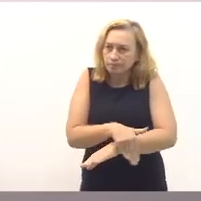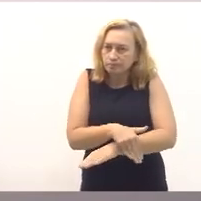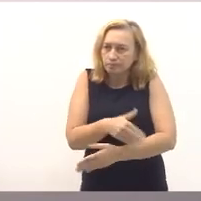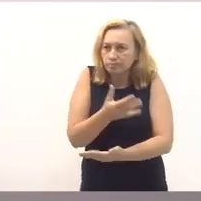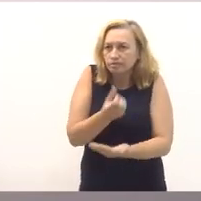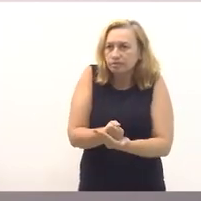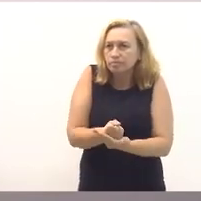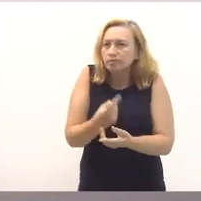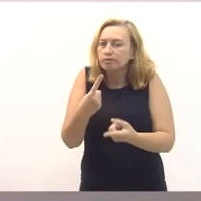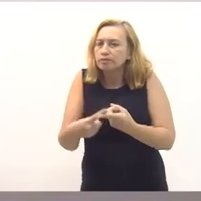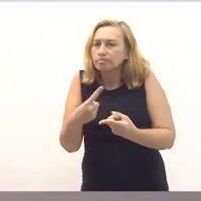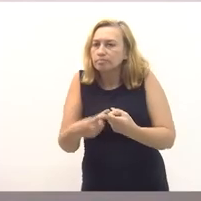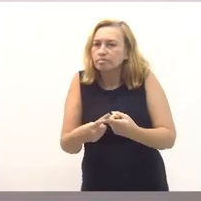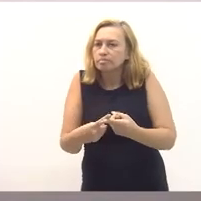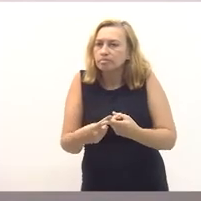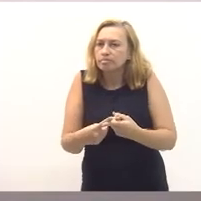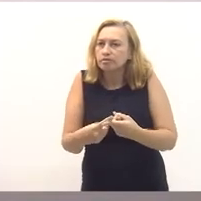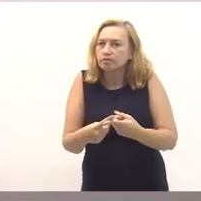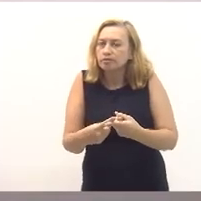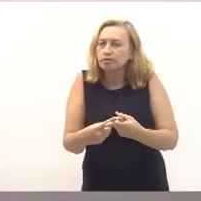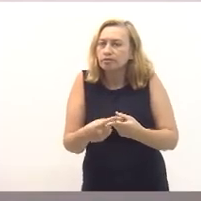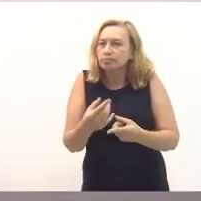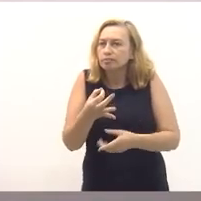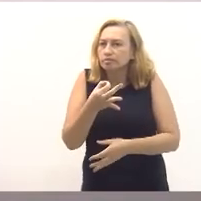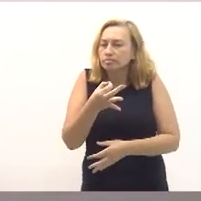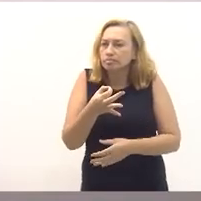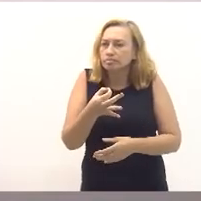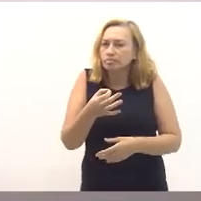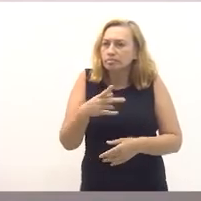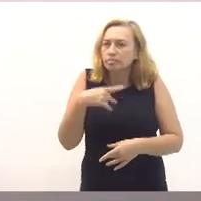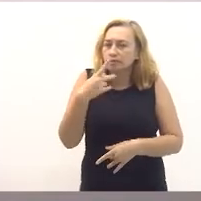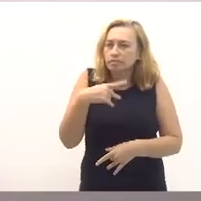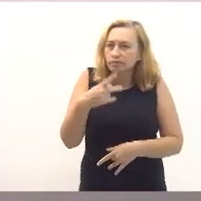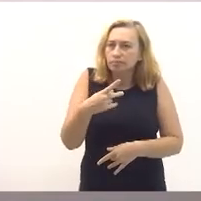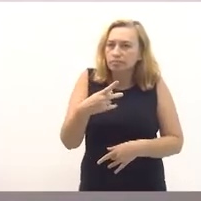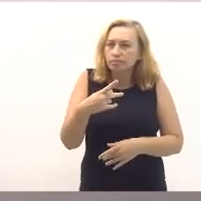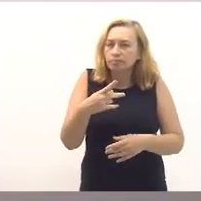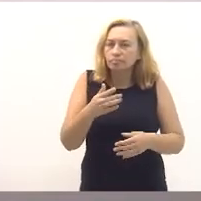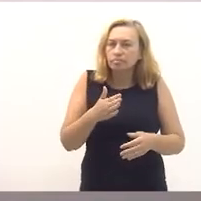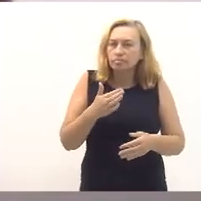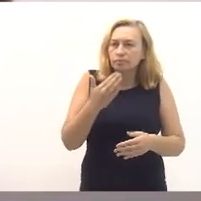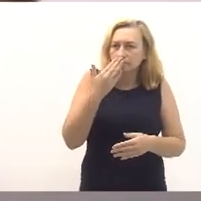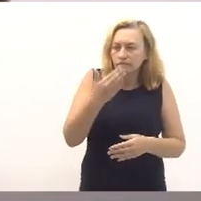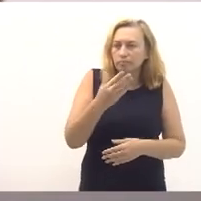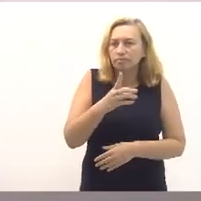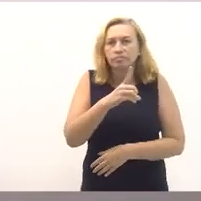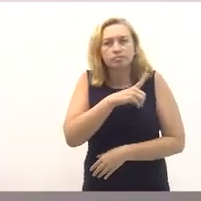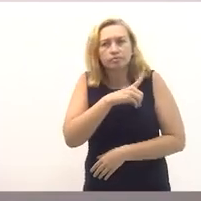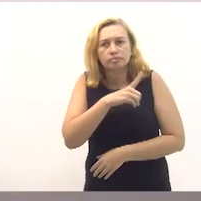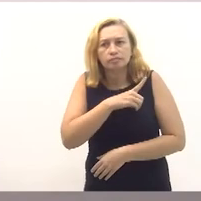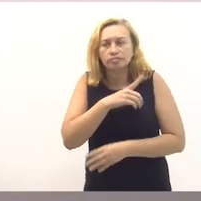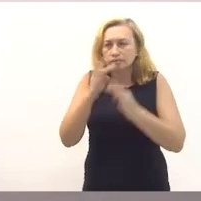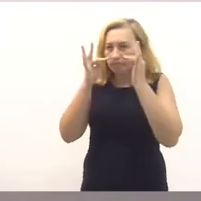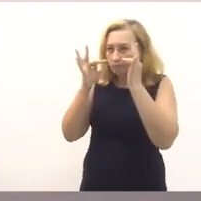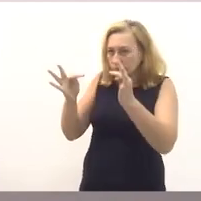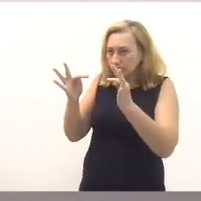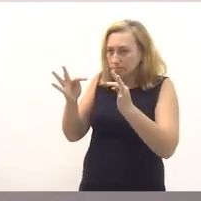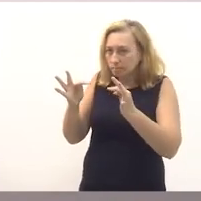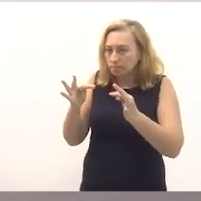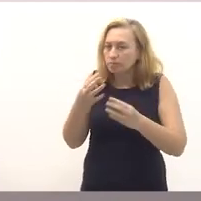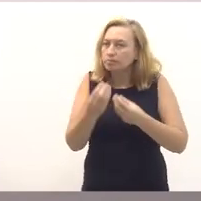por quê que o depoimento diante do Delegado das testemunhas do acusado